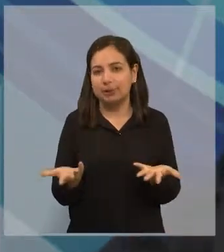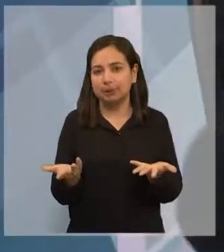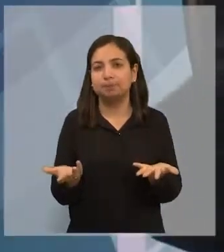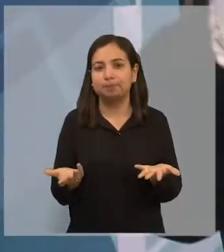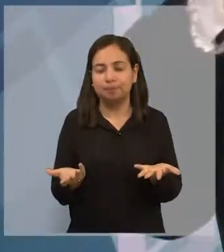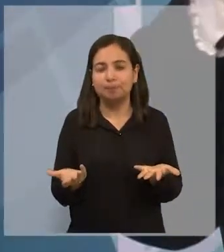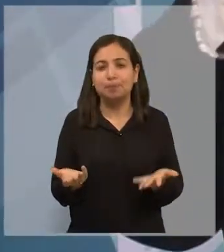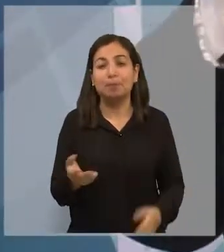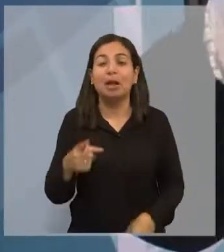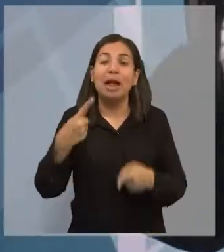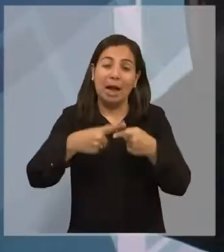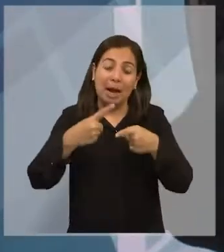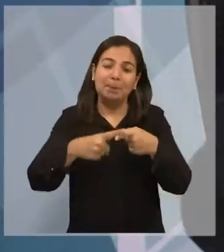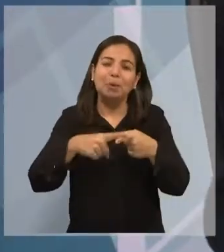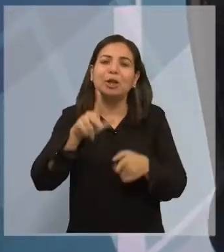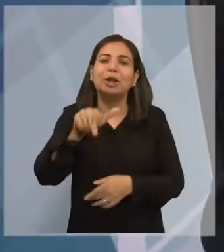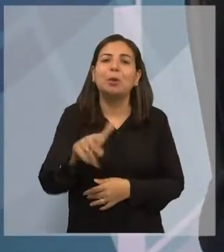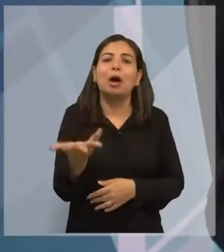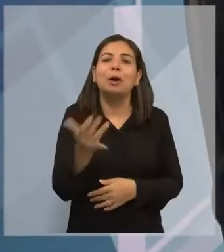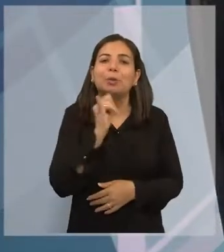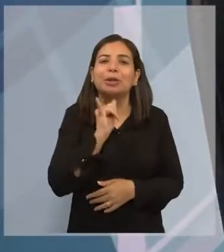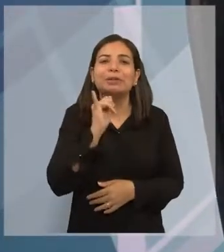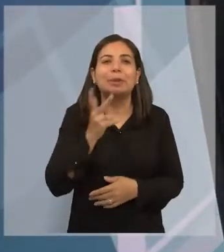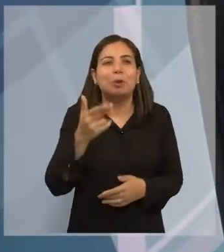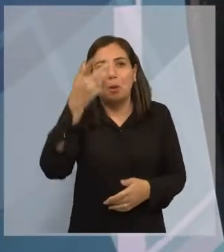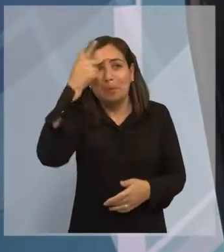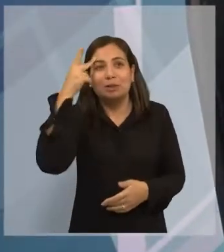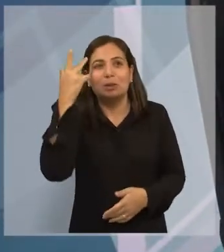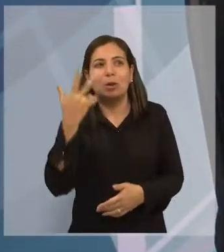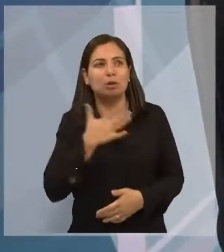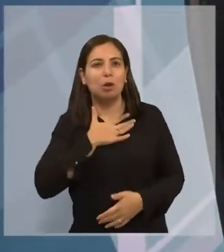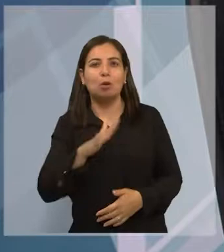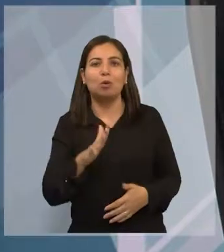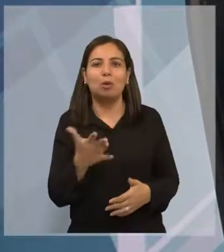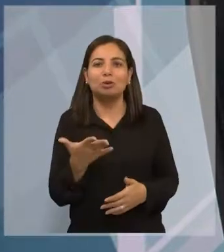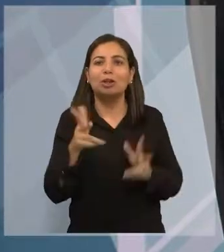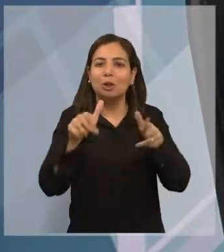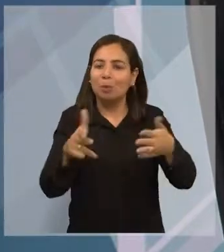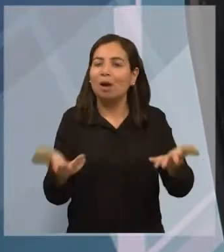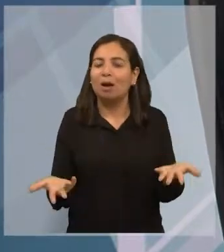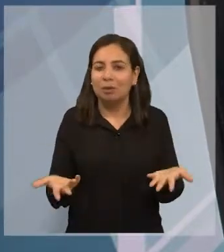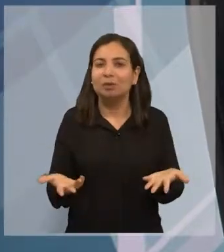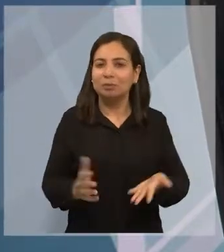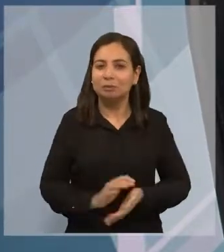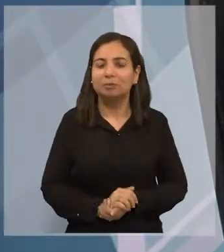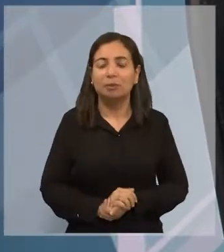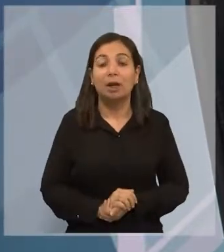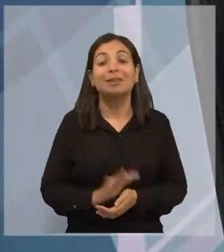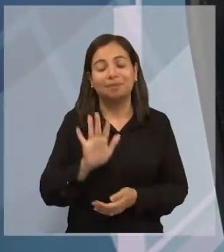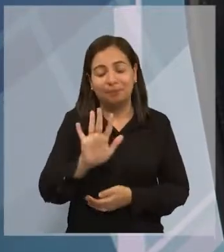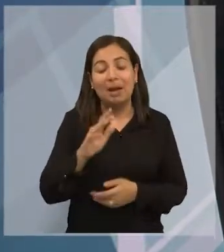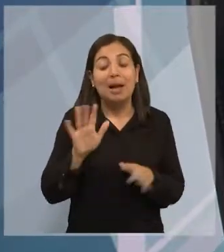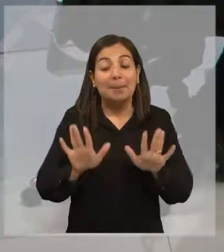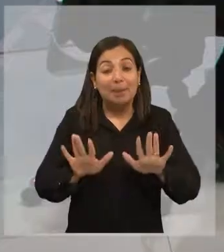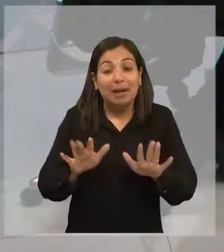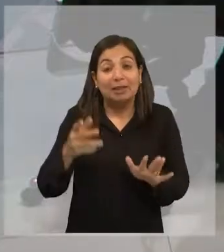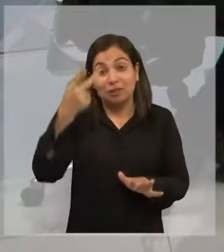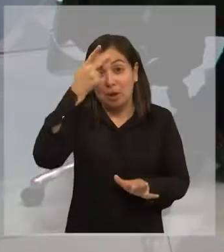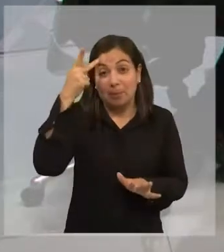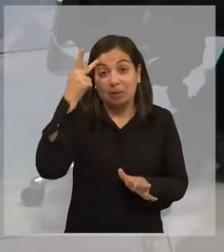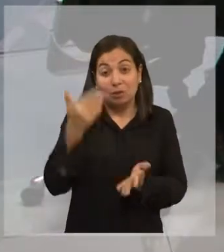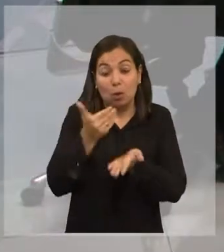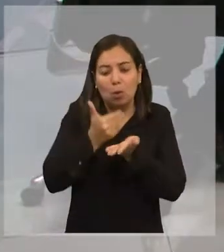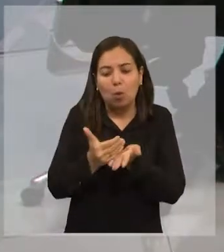porque seria uma medida politicamente muito antipática, como está sendo agora. Mas o problema da Previdência, porque as pessoas, quando